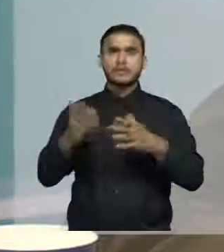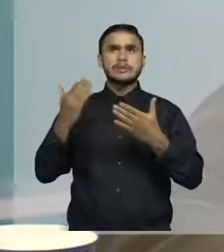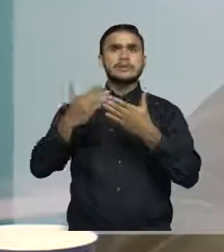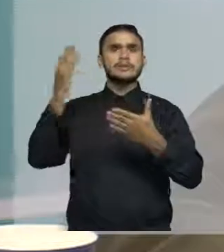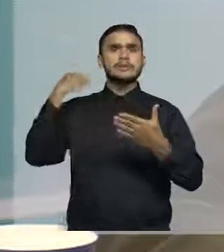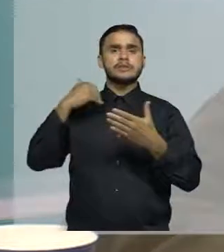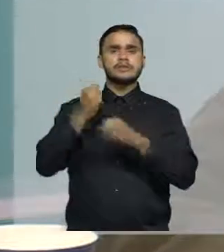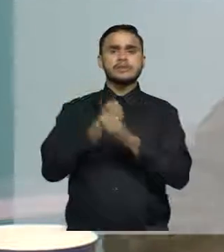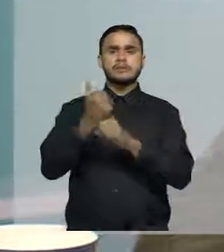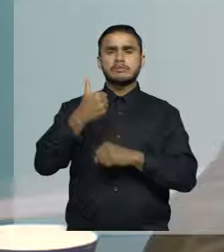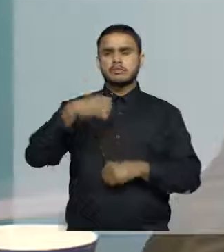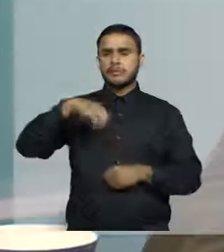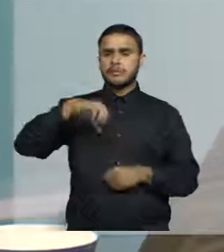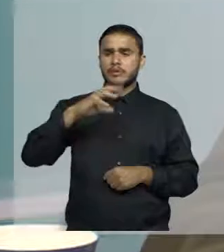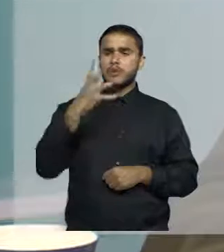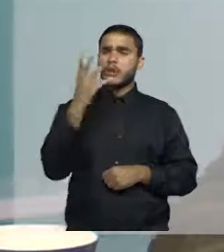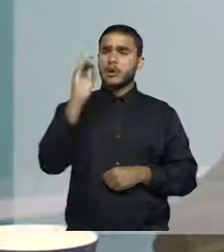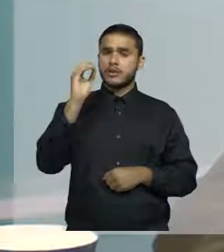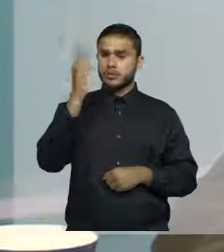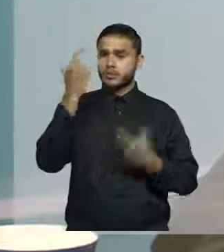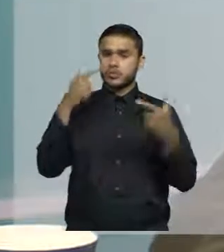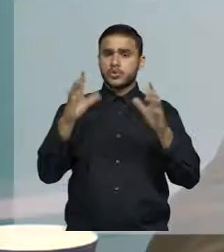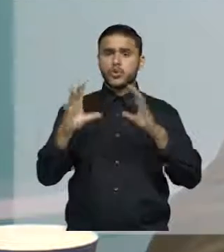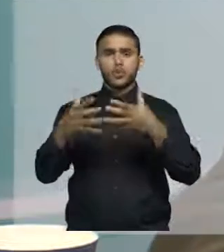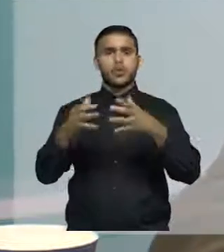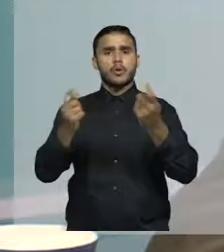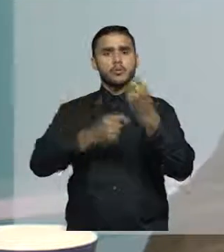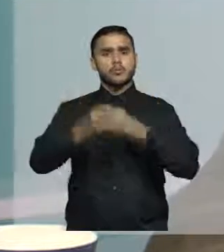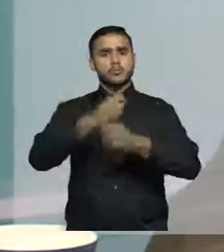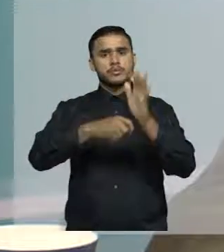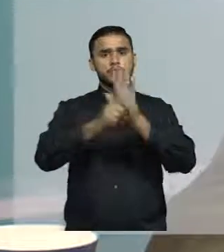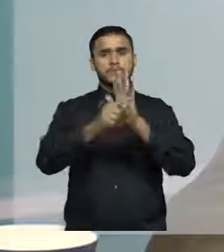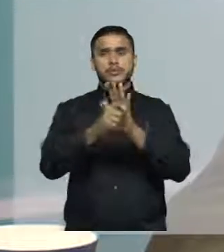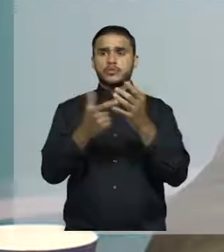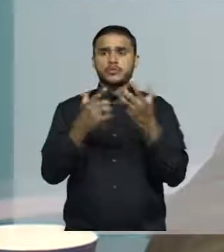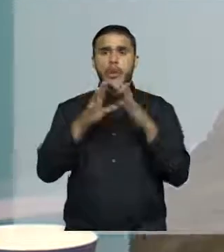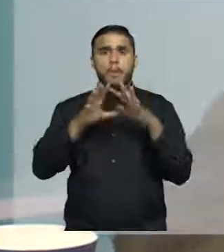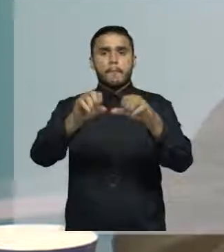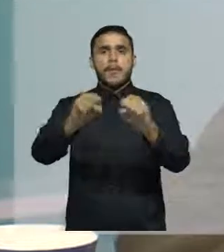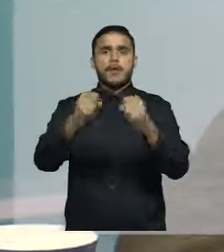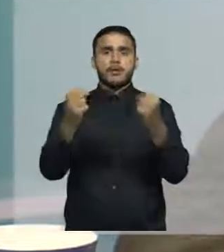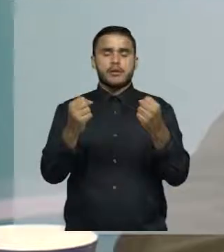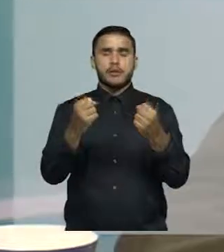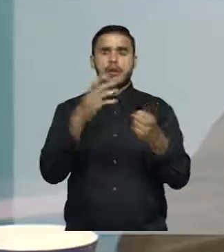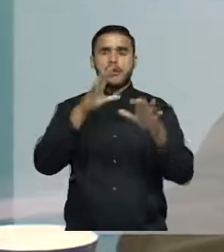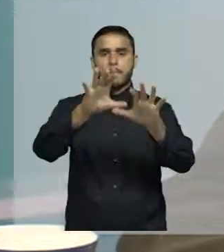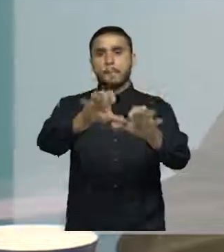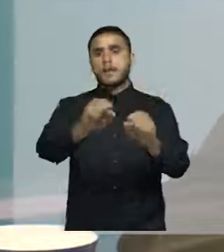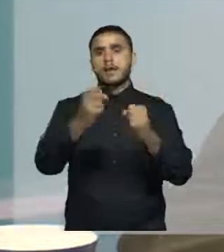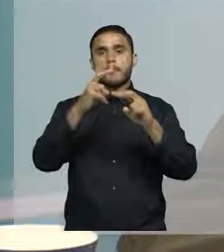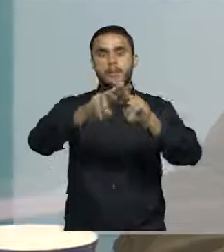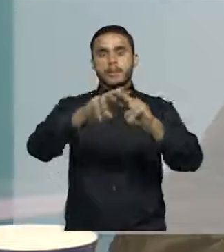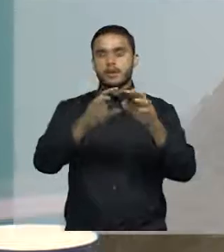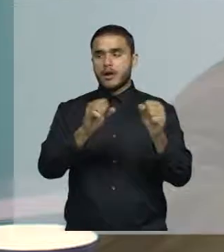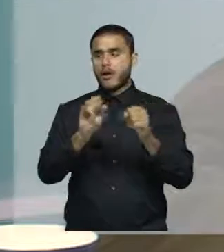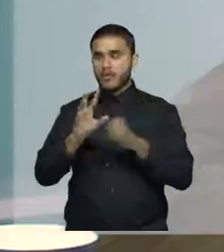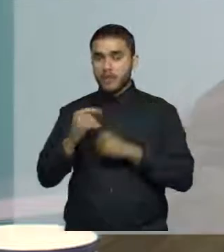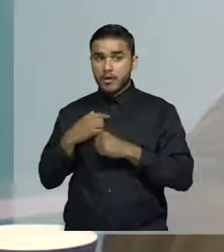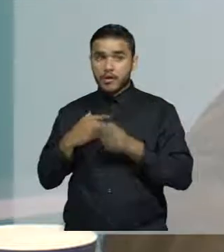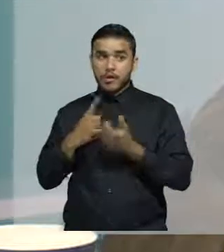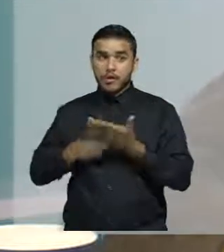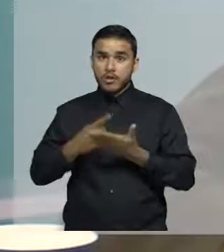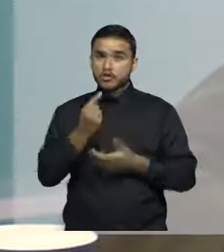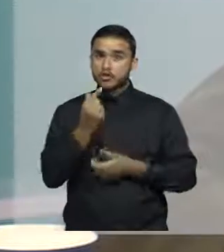a criminalidade desvairada, nós não tínhamos o tráfico, nós não tínhamos o sequestro. Né? Primeiro ponto é esse. Depois,